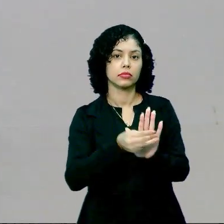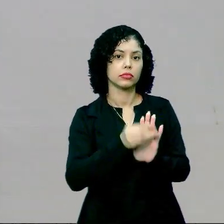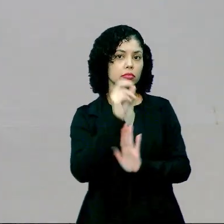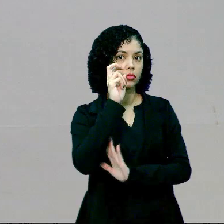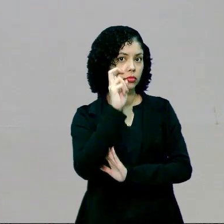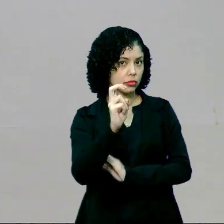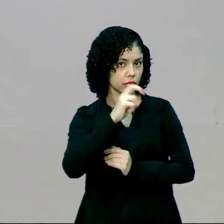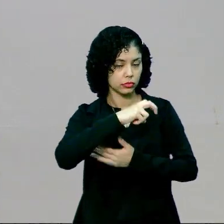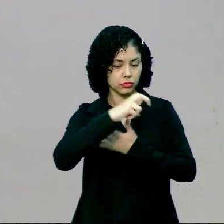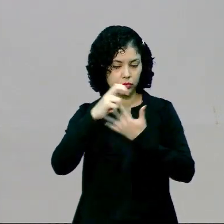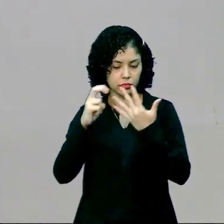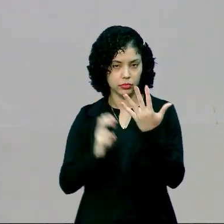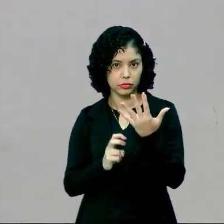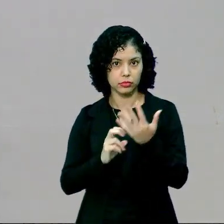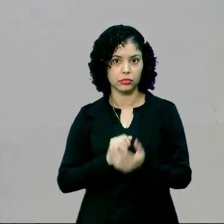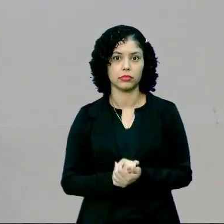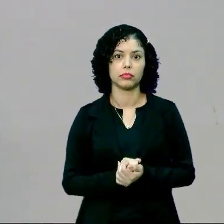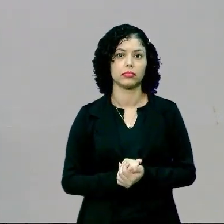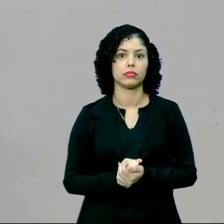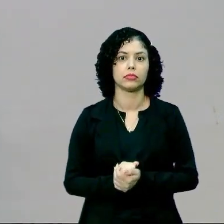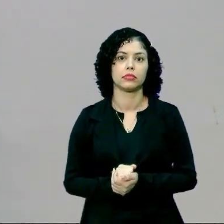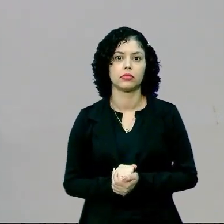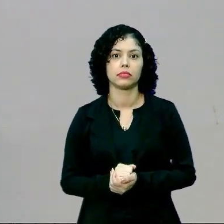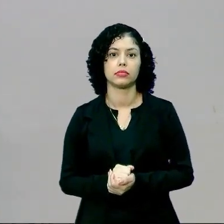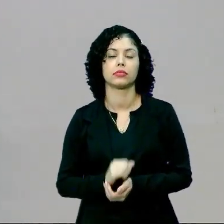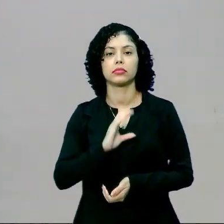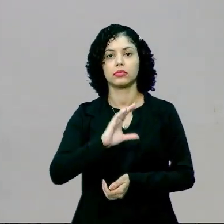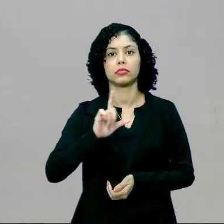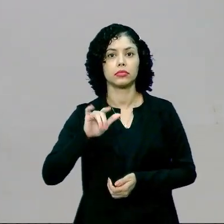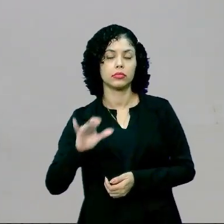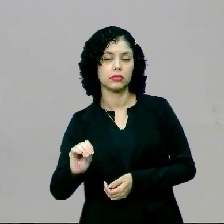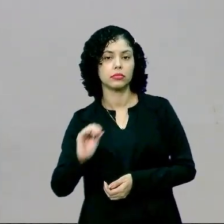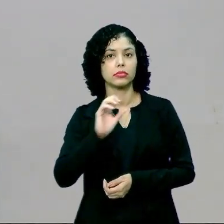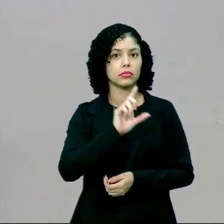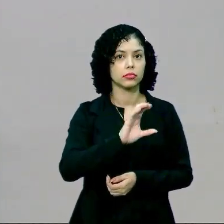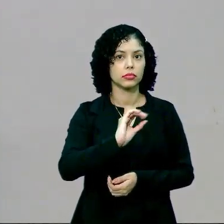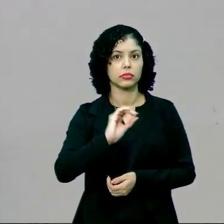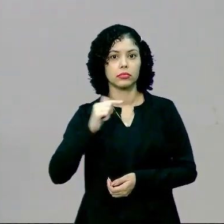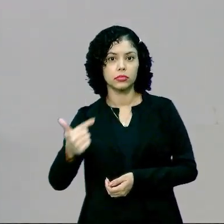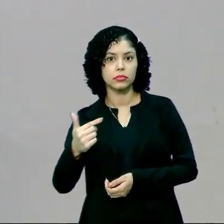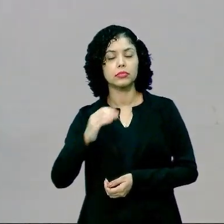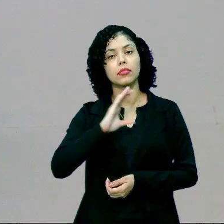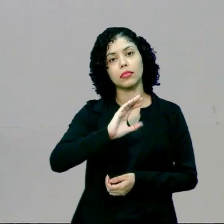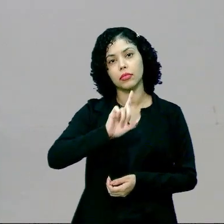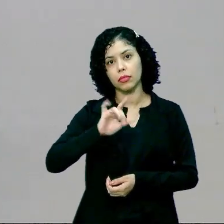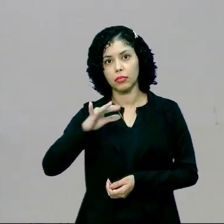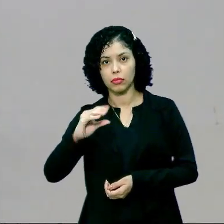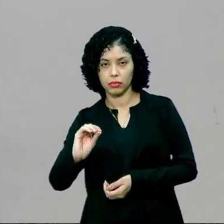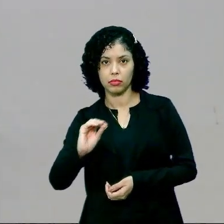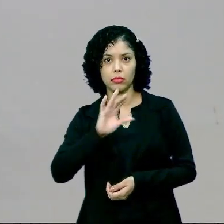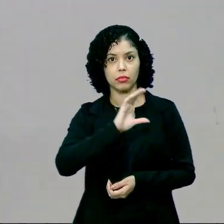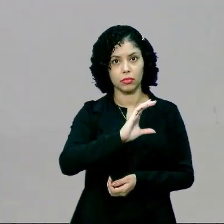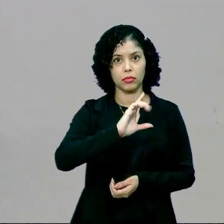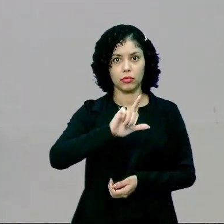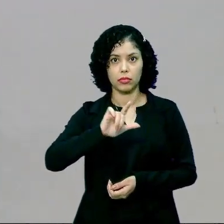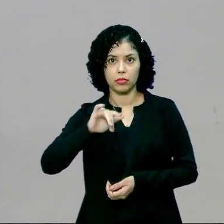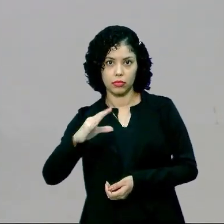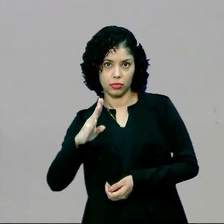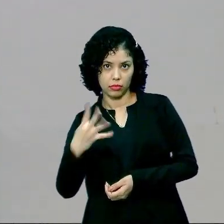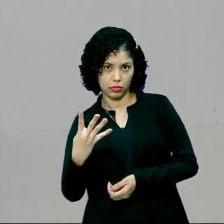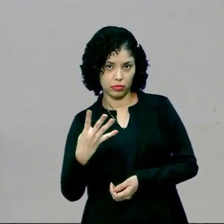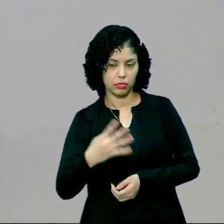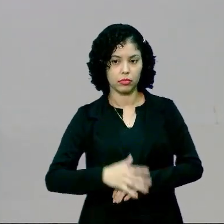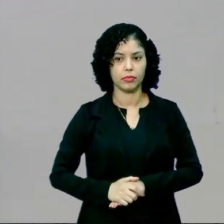cinco variações hcl hclo hclo2 hclo3 E hclo4 então